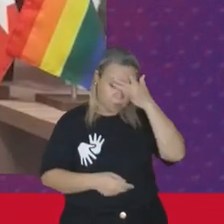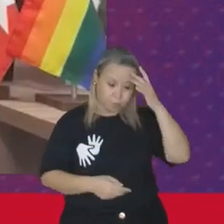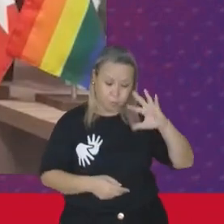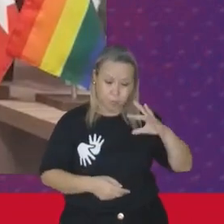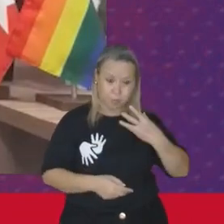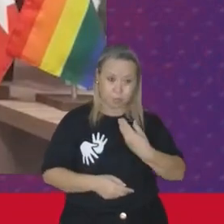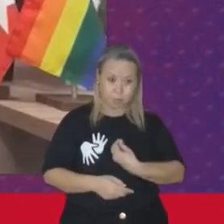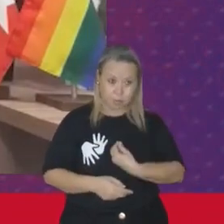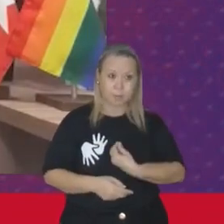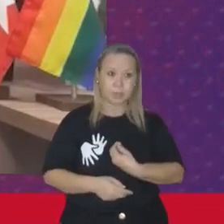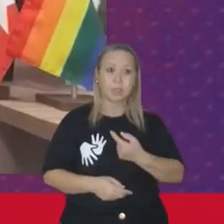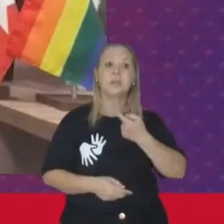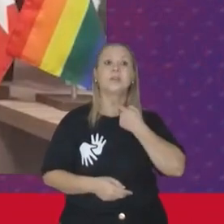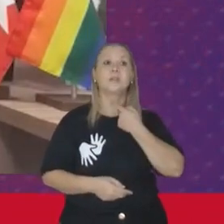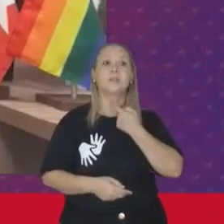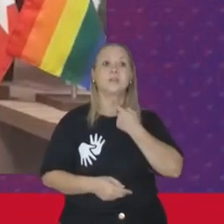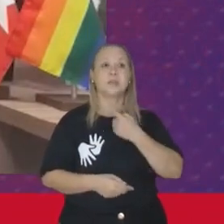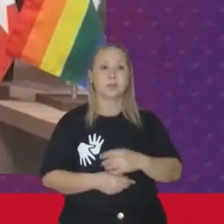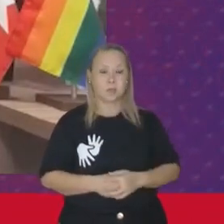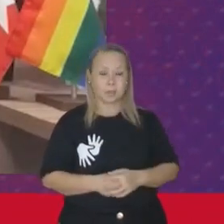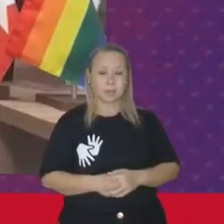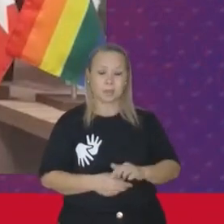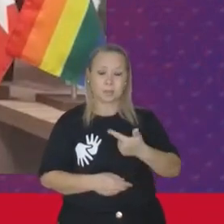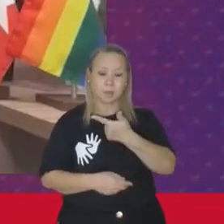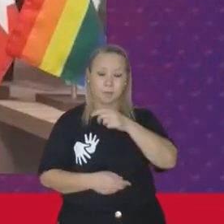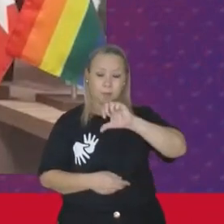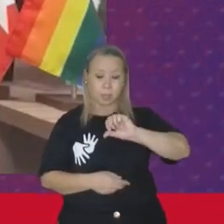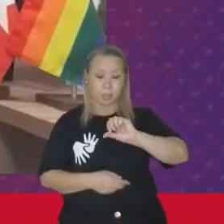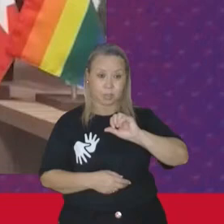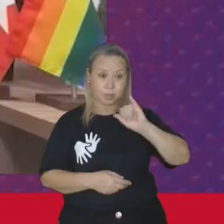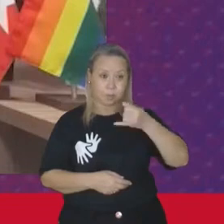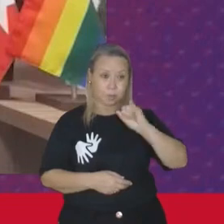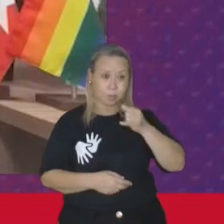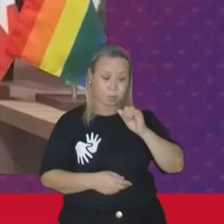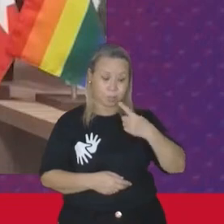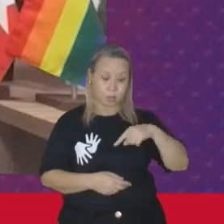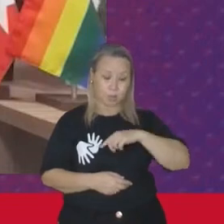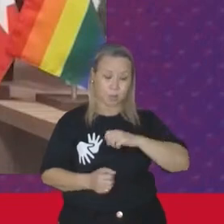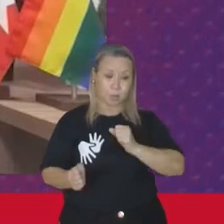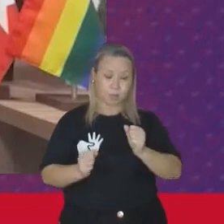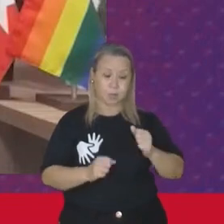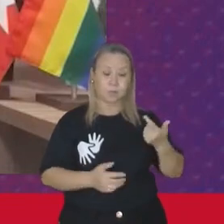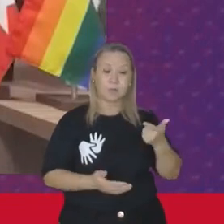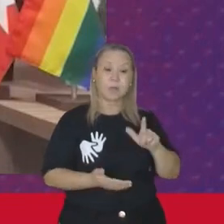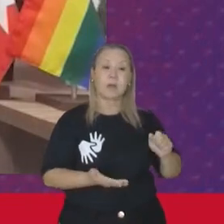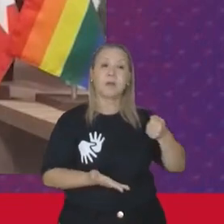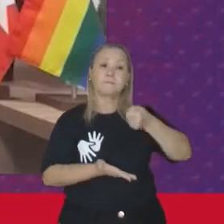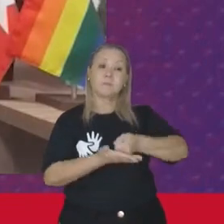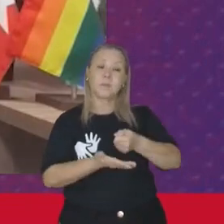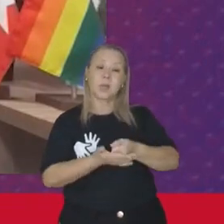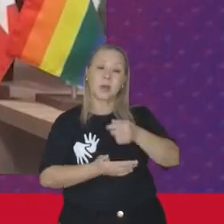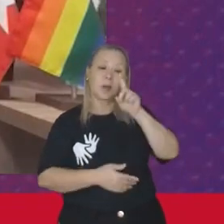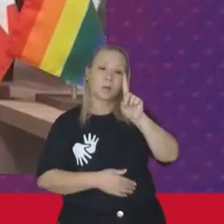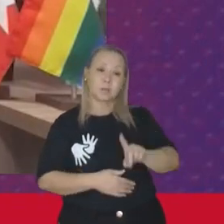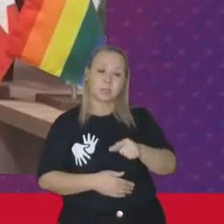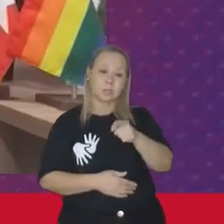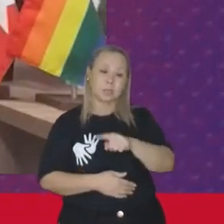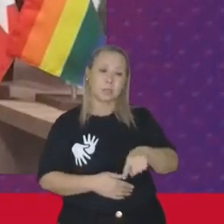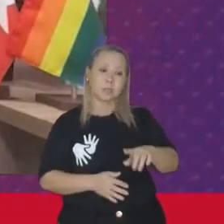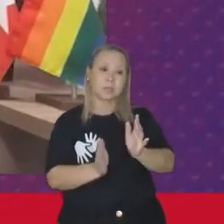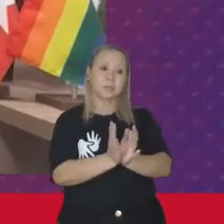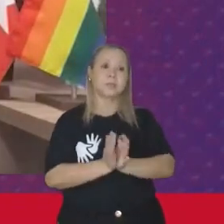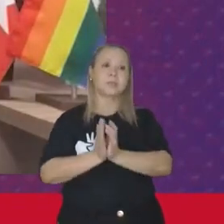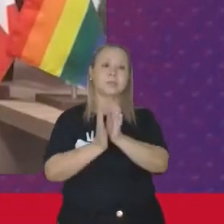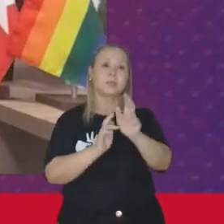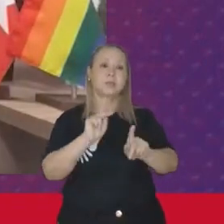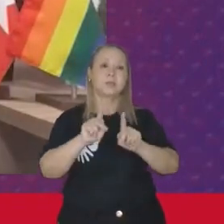e transexuais. Então, que nesse 29 de janeiro a gente possa reafirmar os direitos dessa população